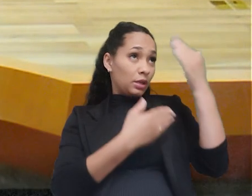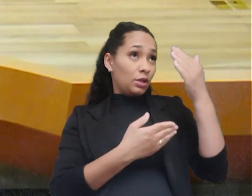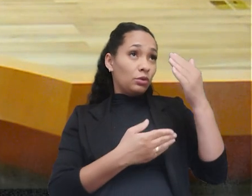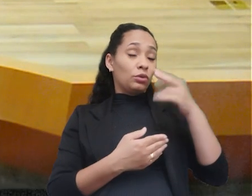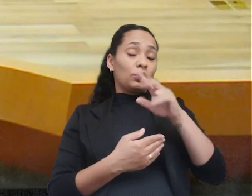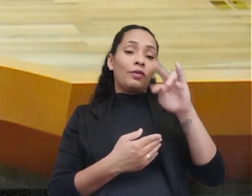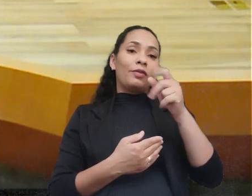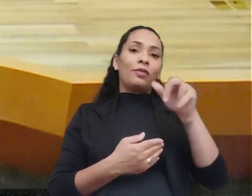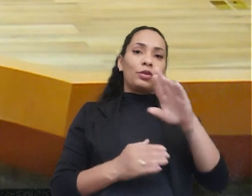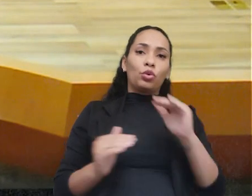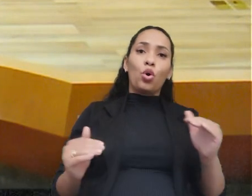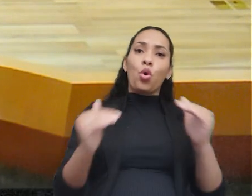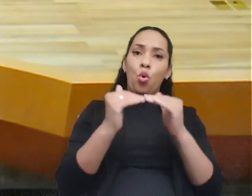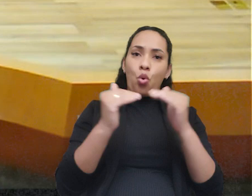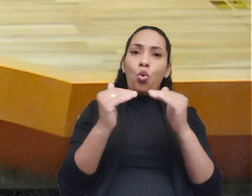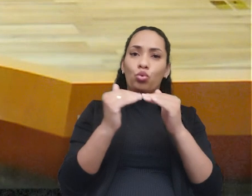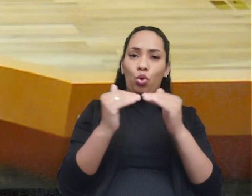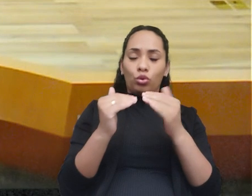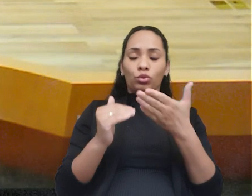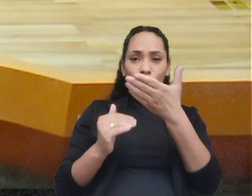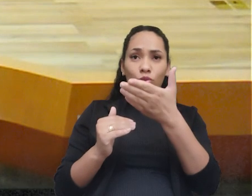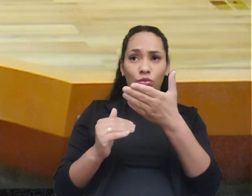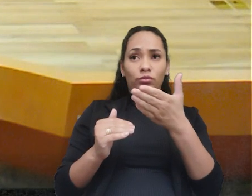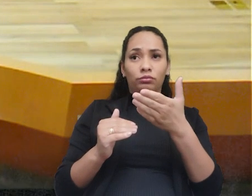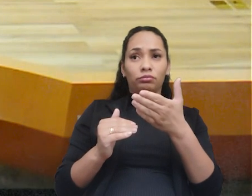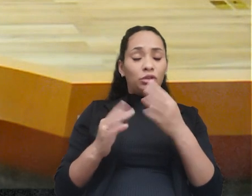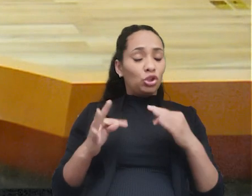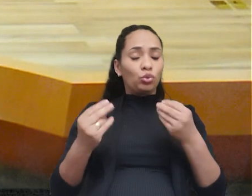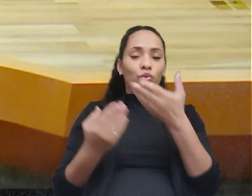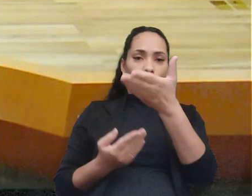Vitor. Acompanho nas preliminares e no mérito.